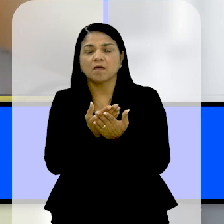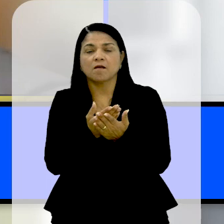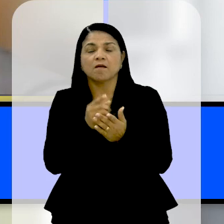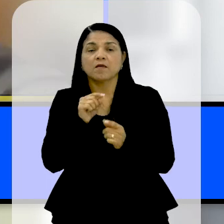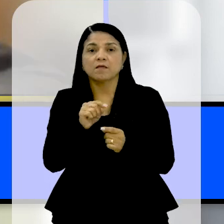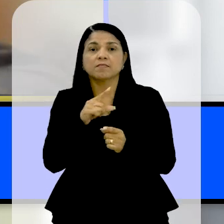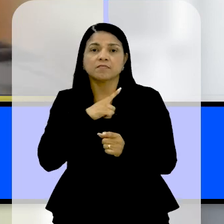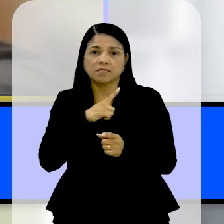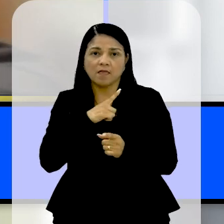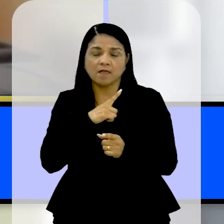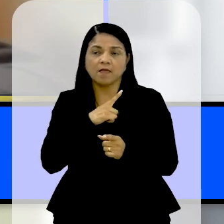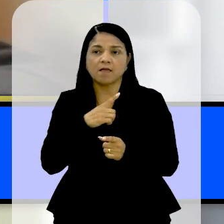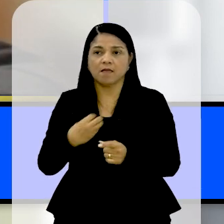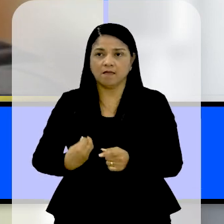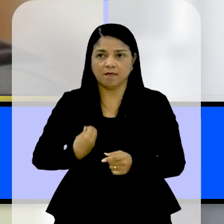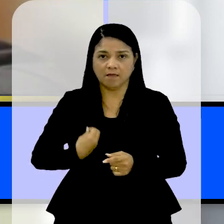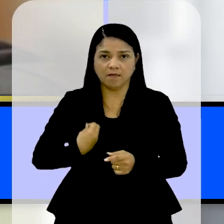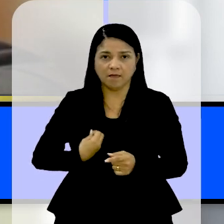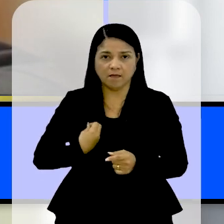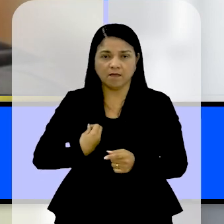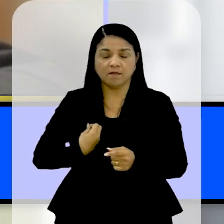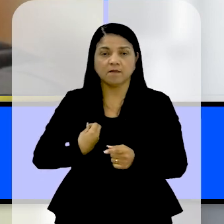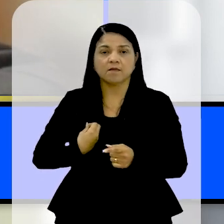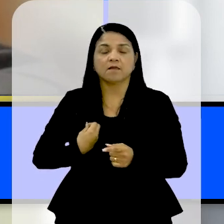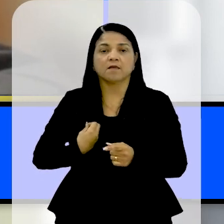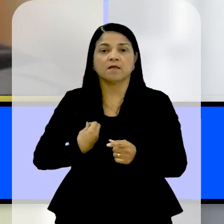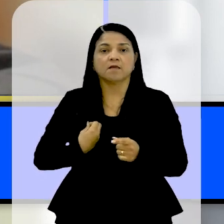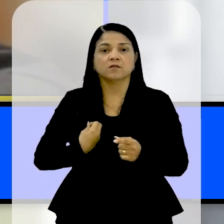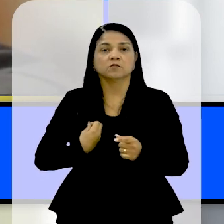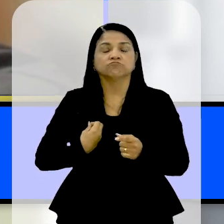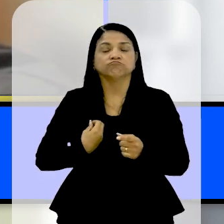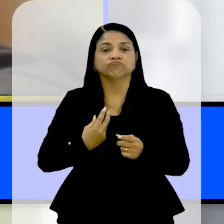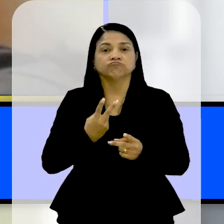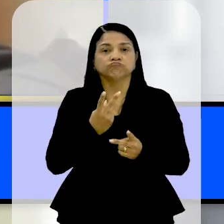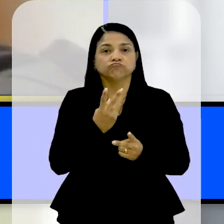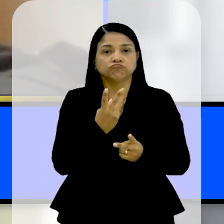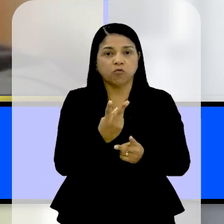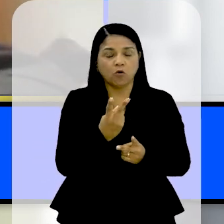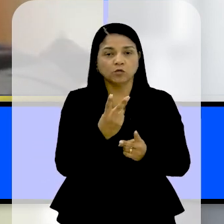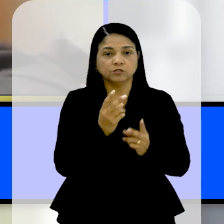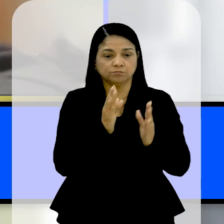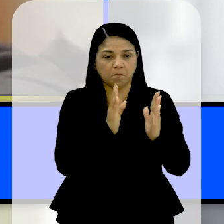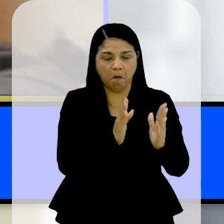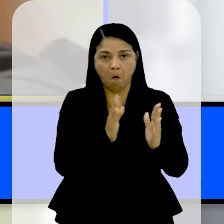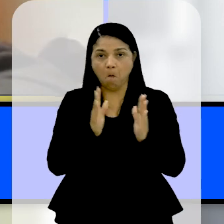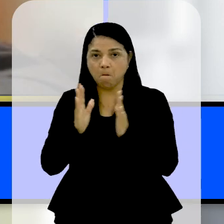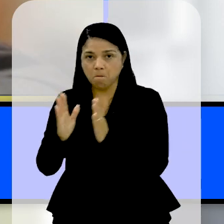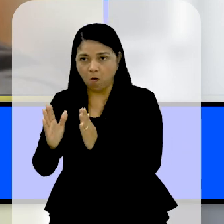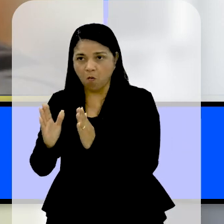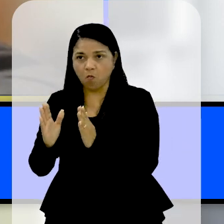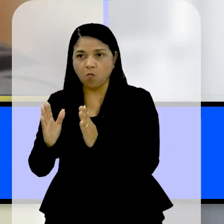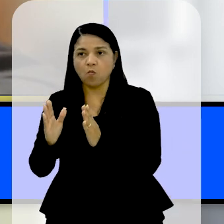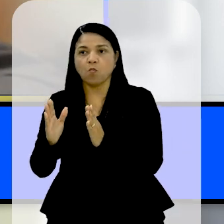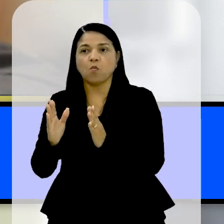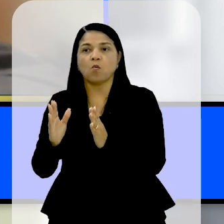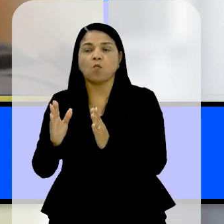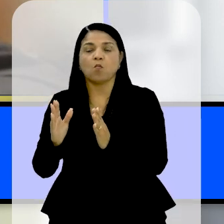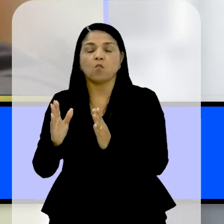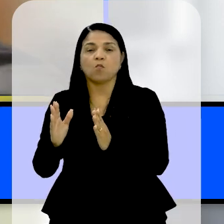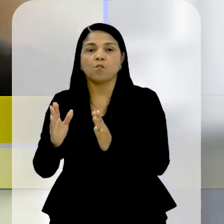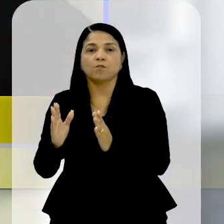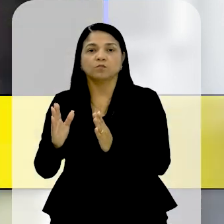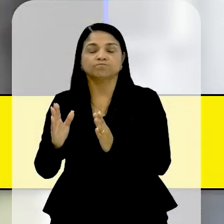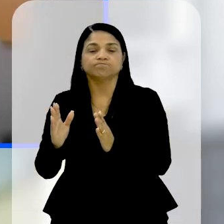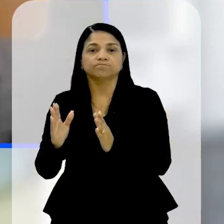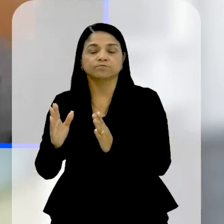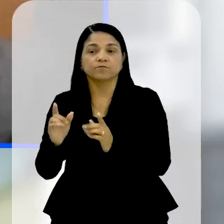inadmissível uma coisa assim, que existem o que chamou de duplos padrões, né? Duplo padrão. Double standard, a tradução acho que mais próxima seria